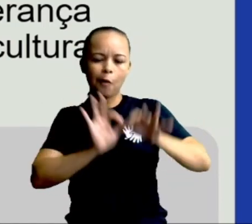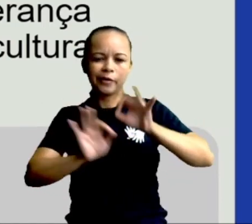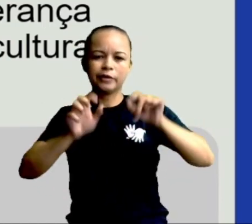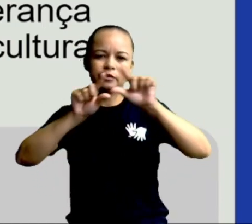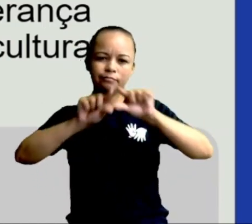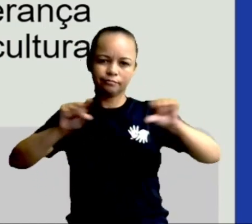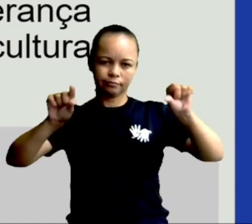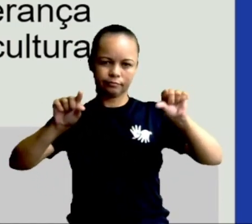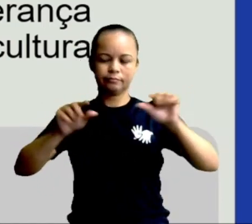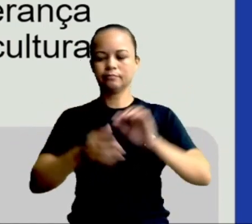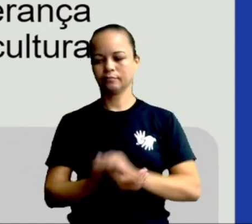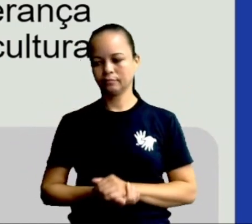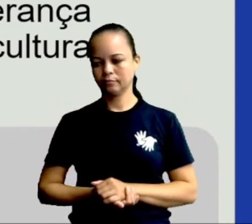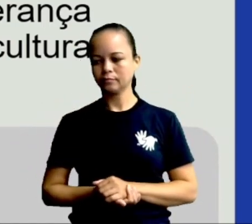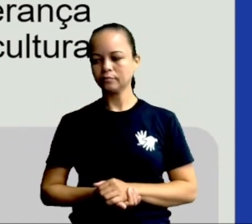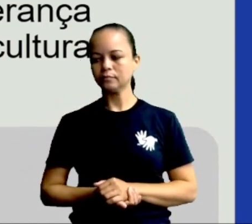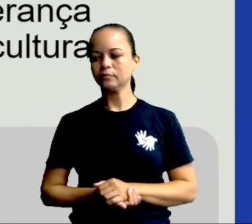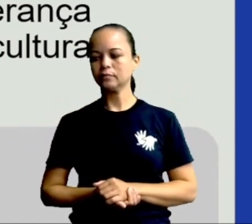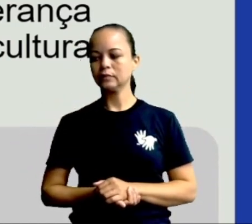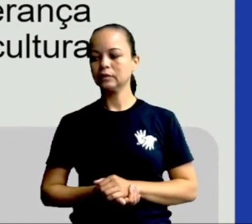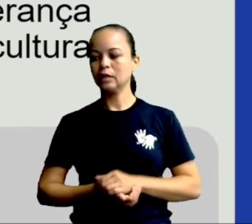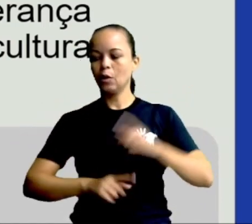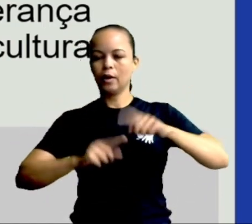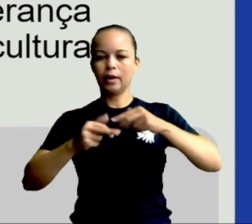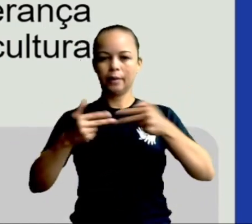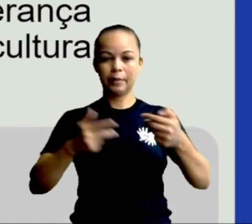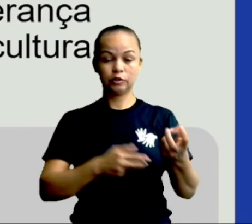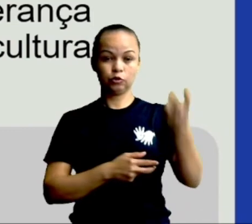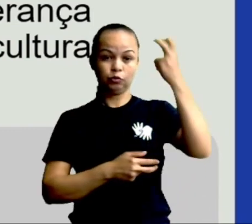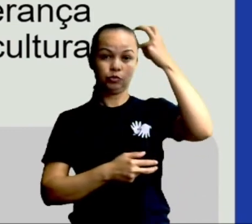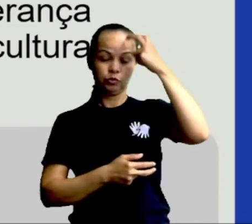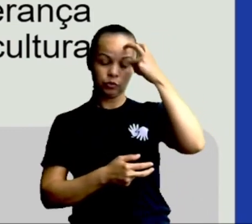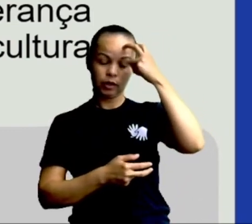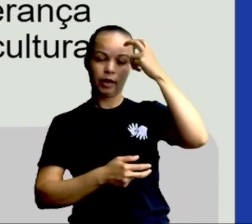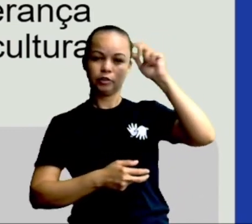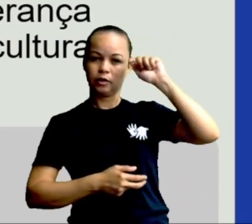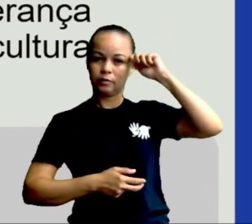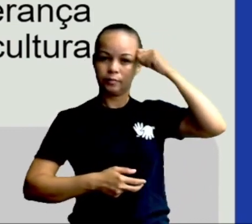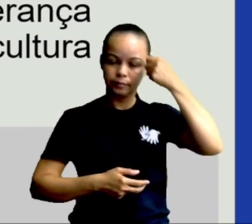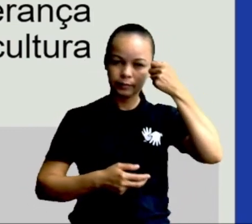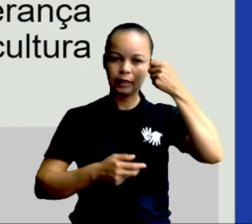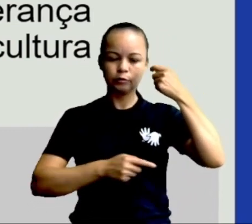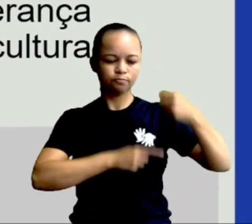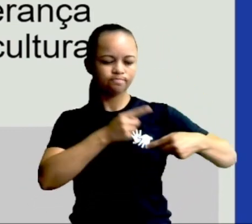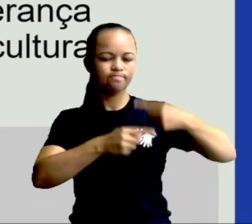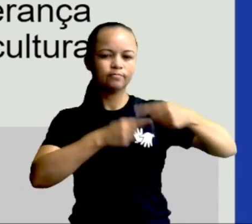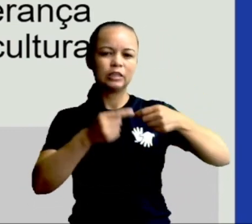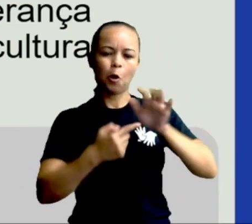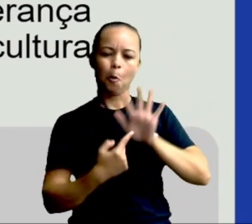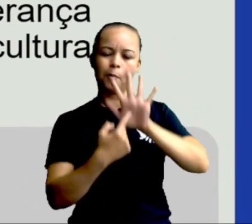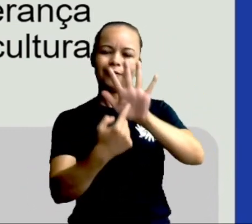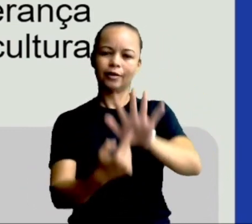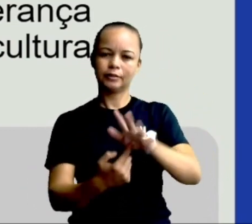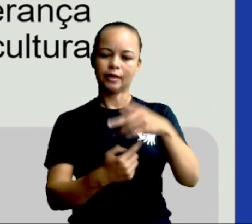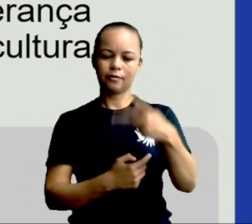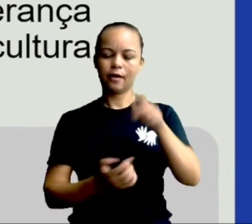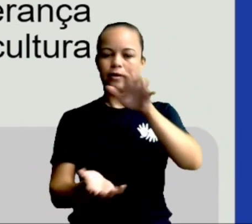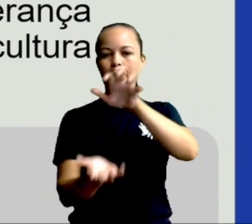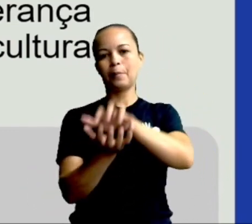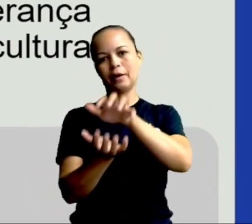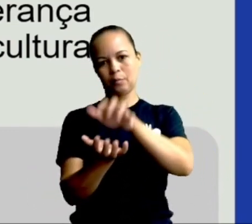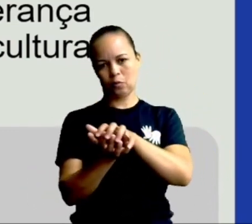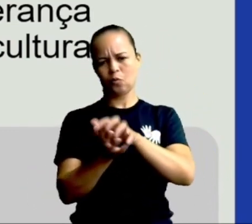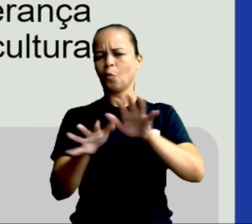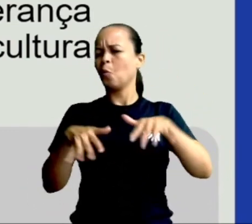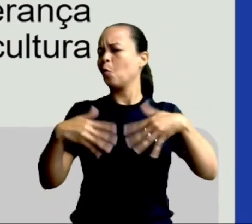de número 3, quais os elementos culturais da herança africana estão presentes na cultura pernambucana?